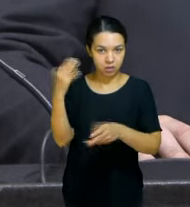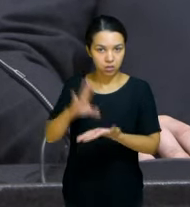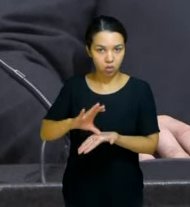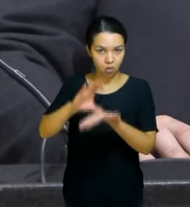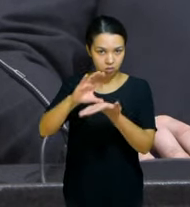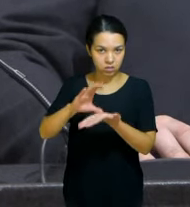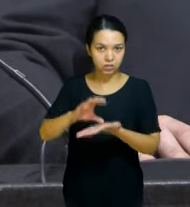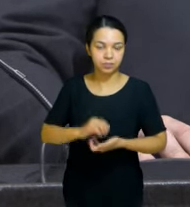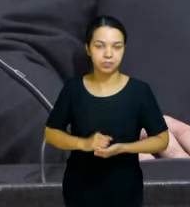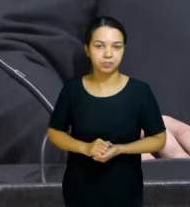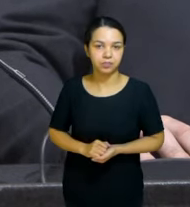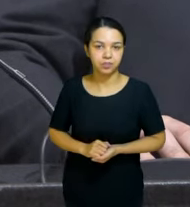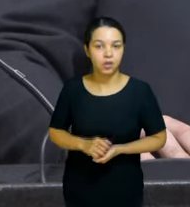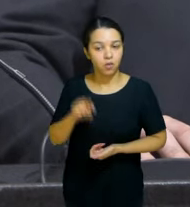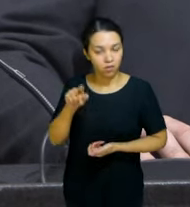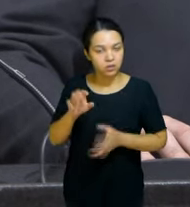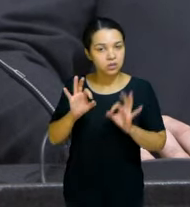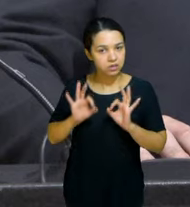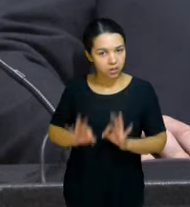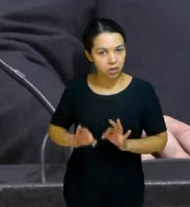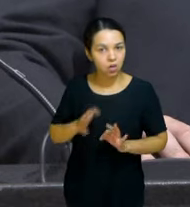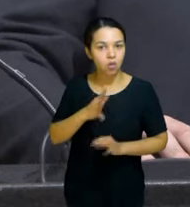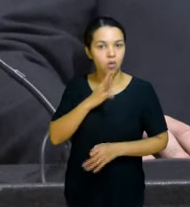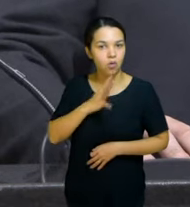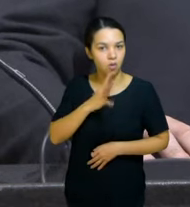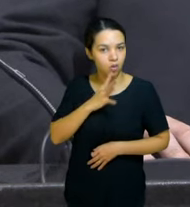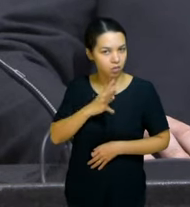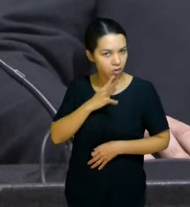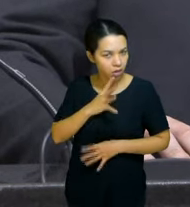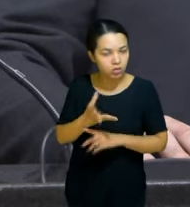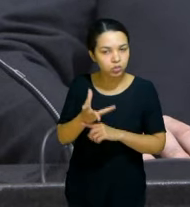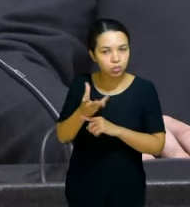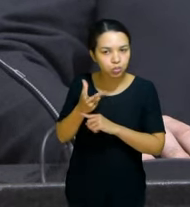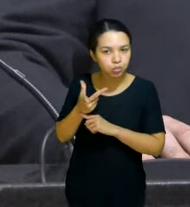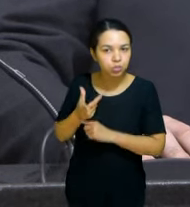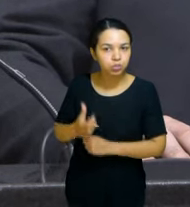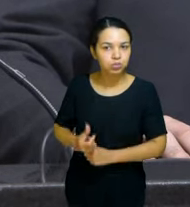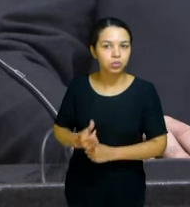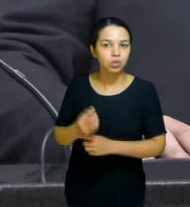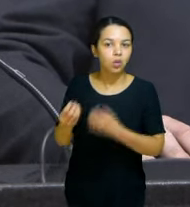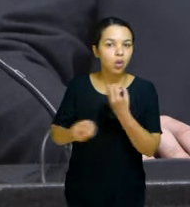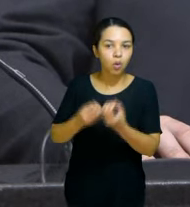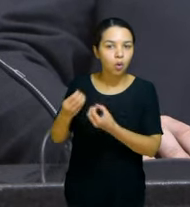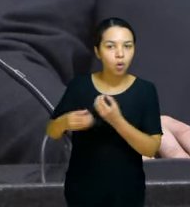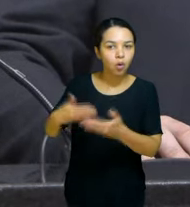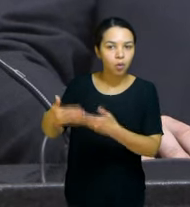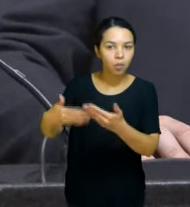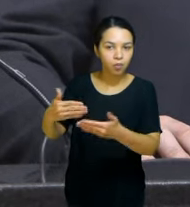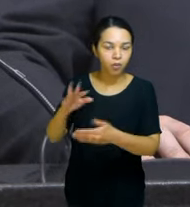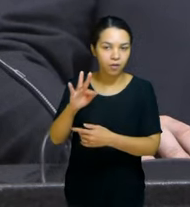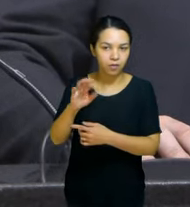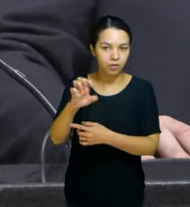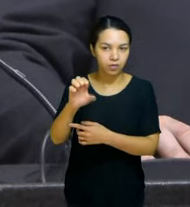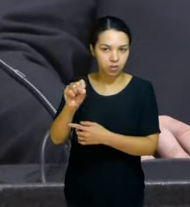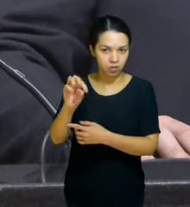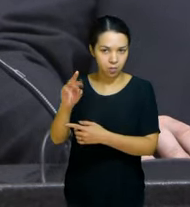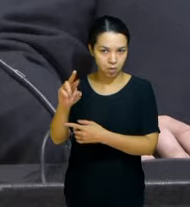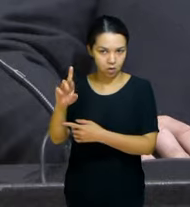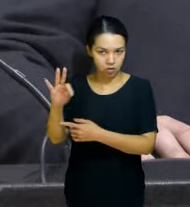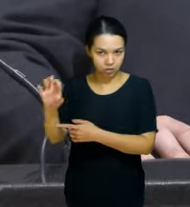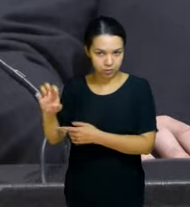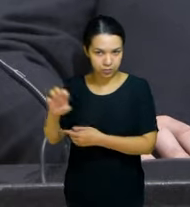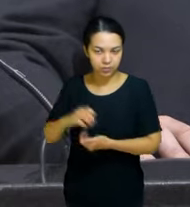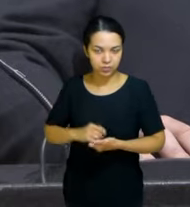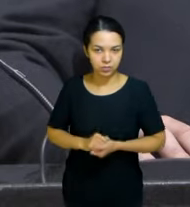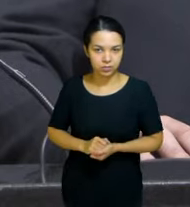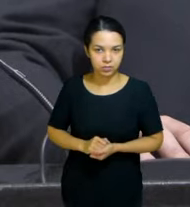você com certeza conhece com muita maestria como é o funcionamento da FESPORTES. E uma